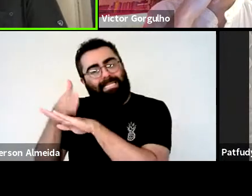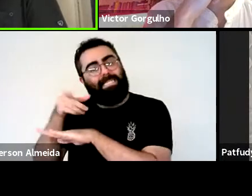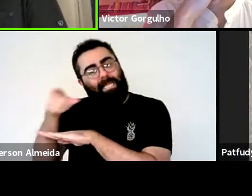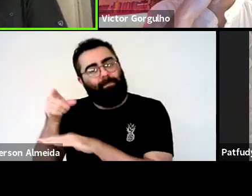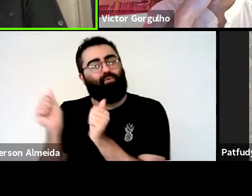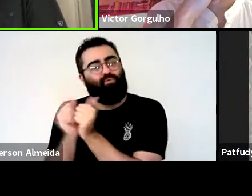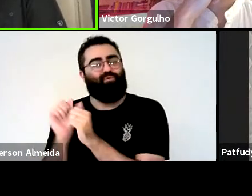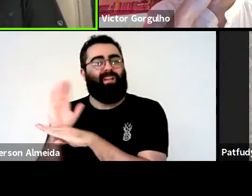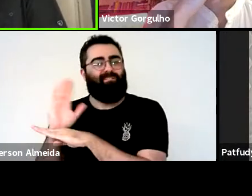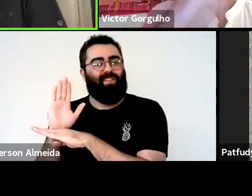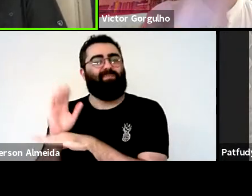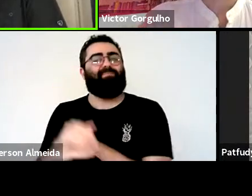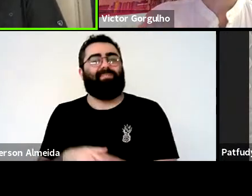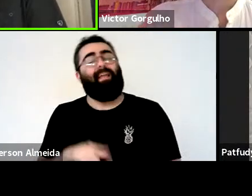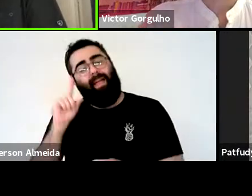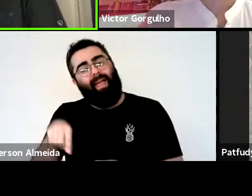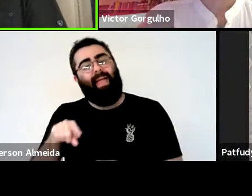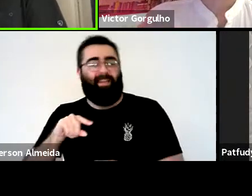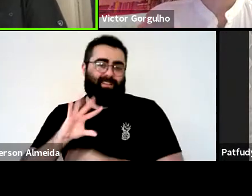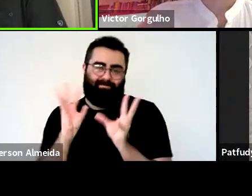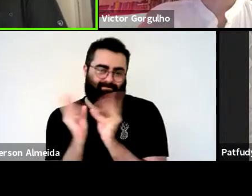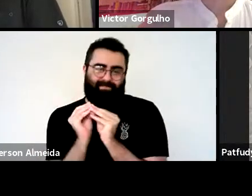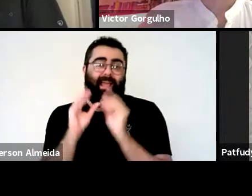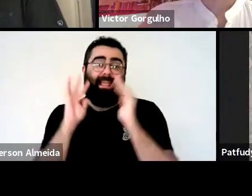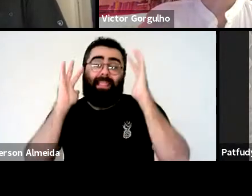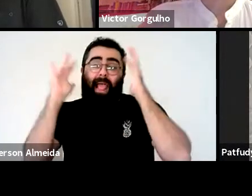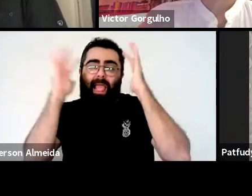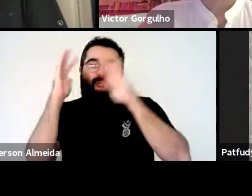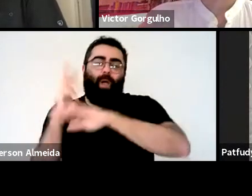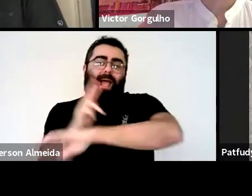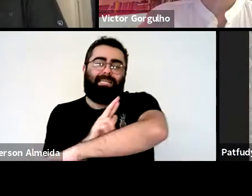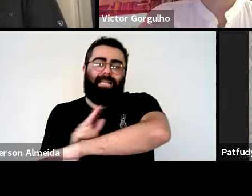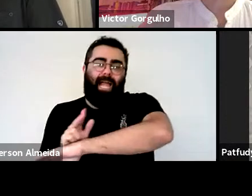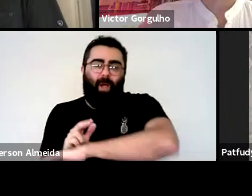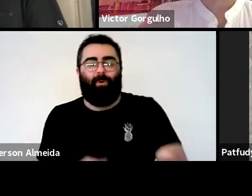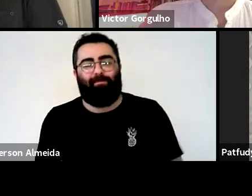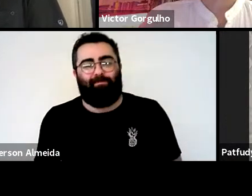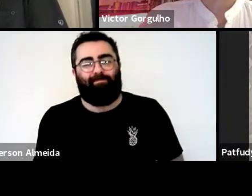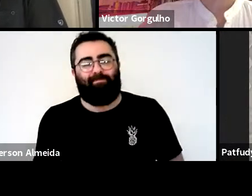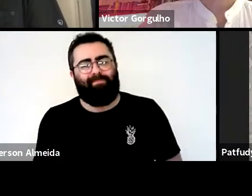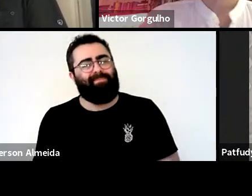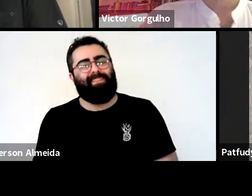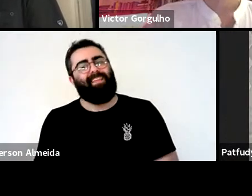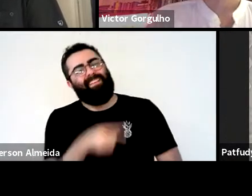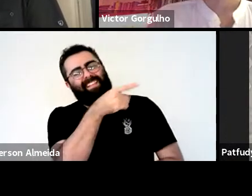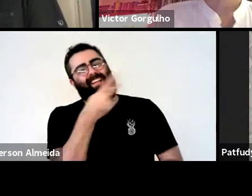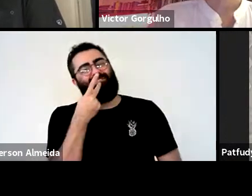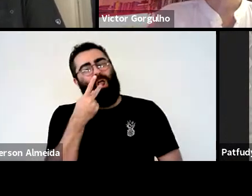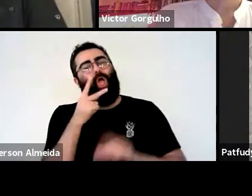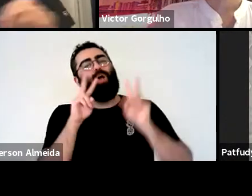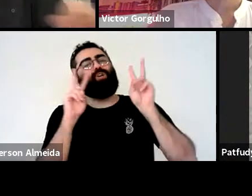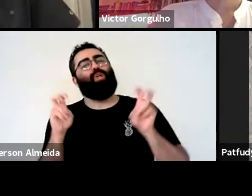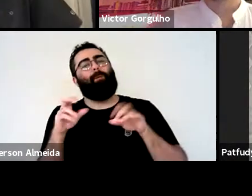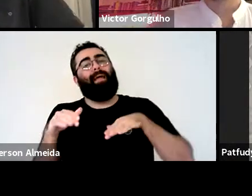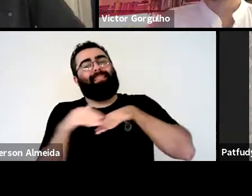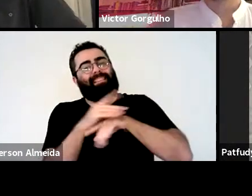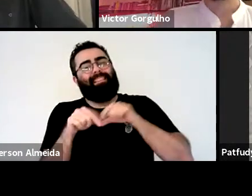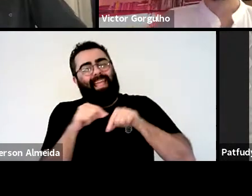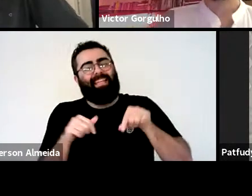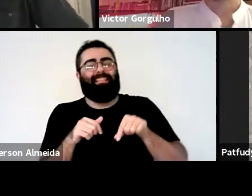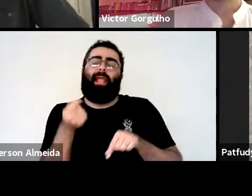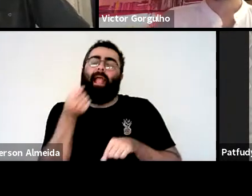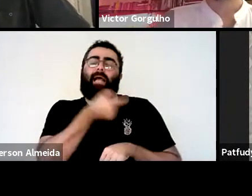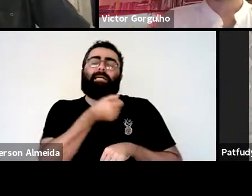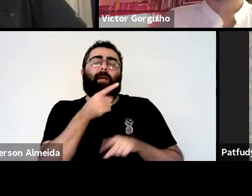desse delírio racial, eu acho. Sim, a história do tênis é engraçada, porque a coisa do som, ela foi